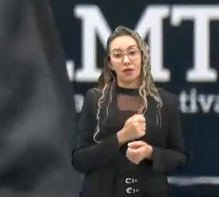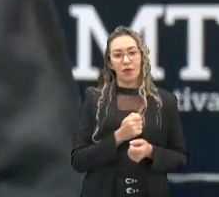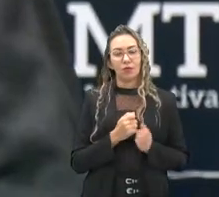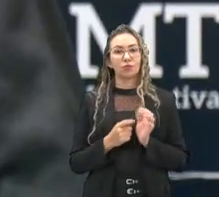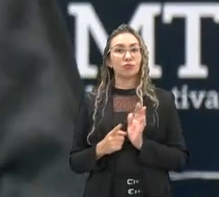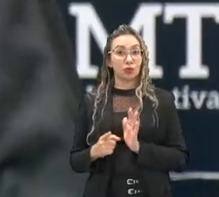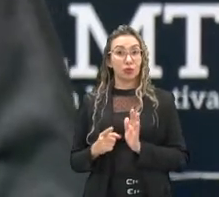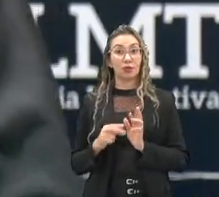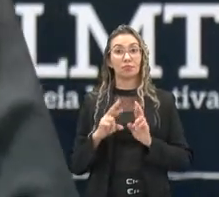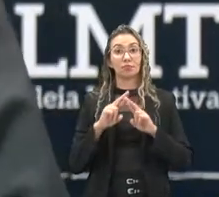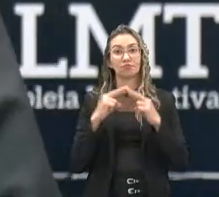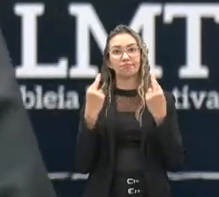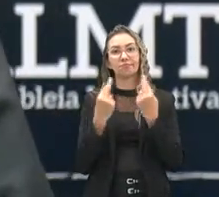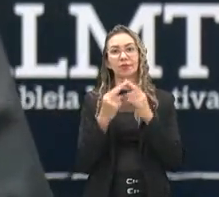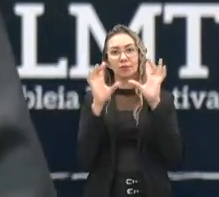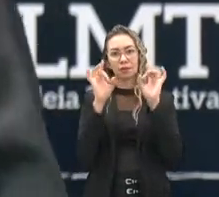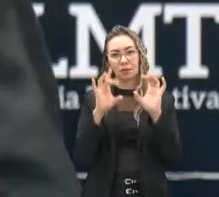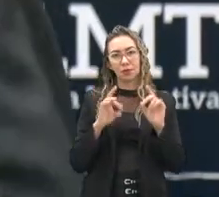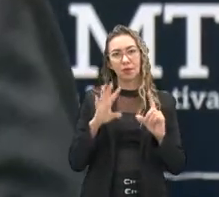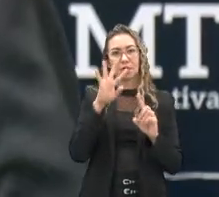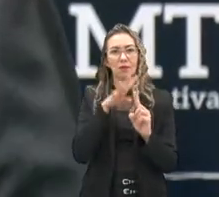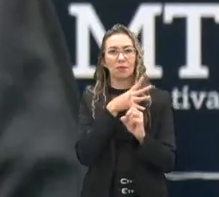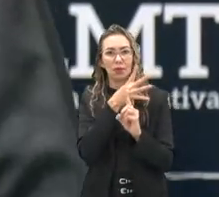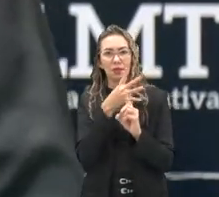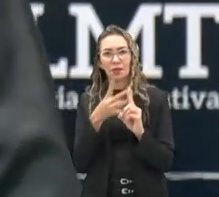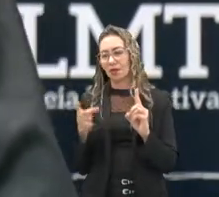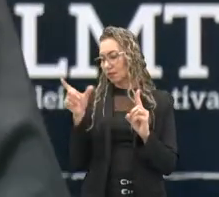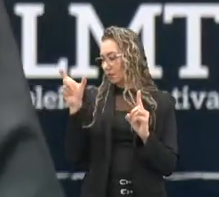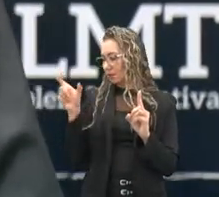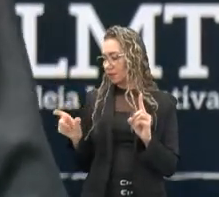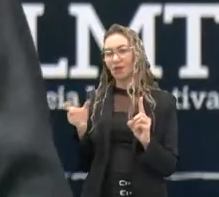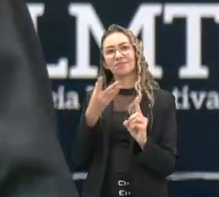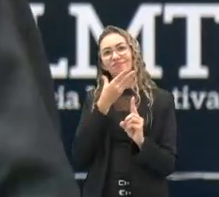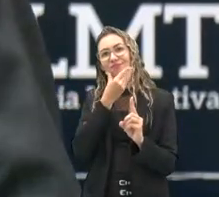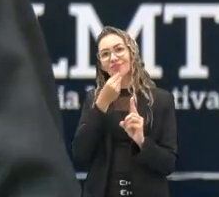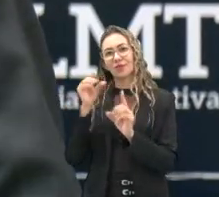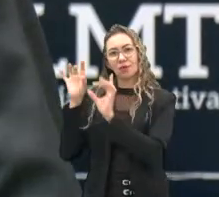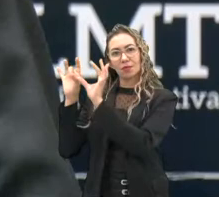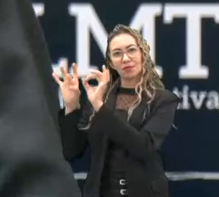homenagem ao grande homem público Filinto Miller,